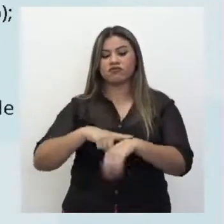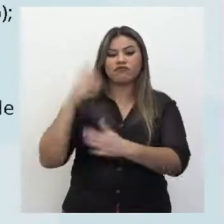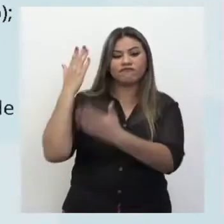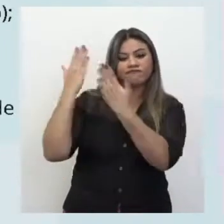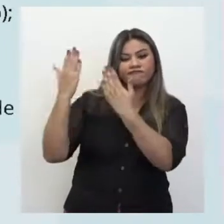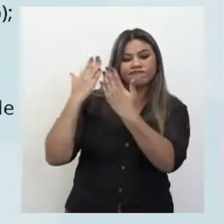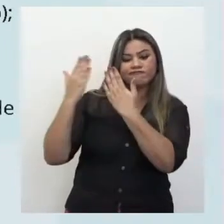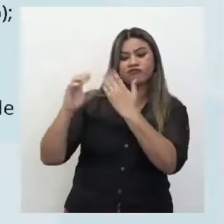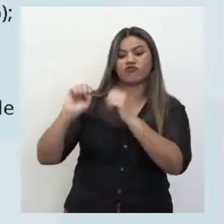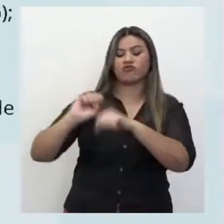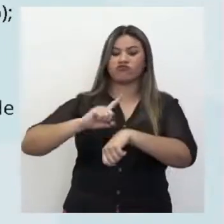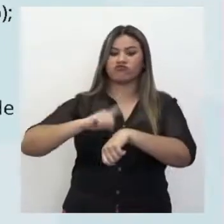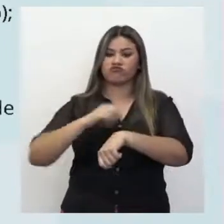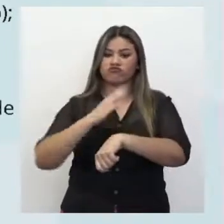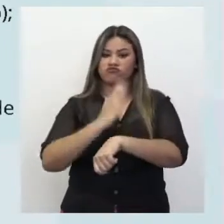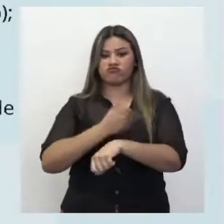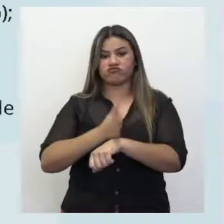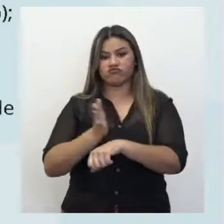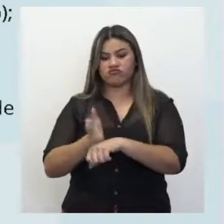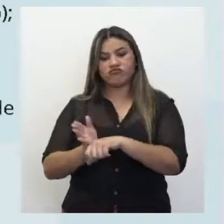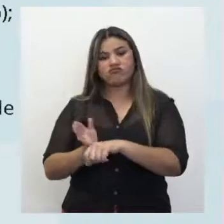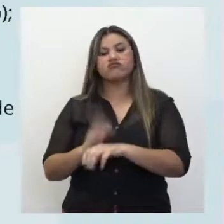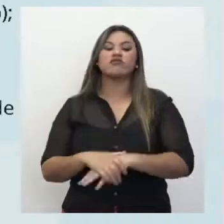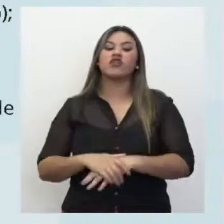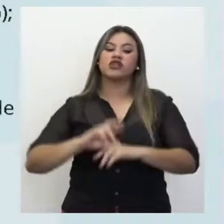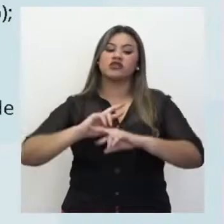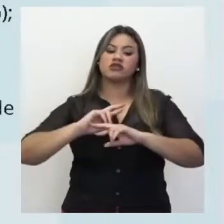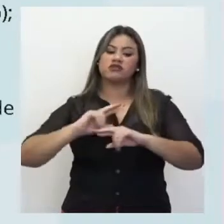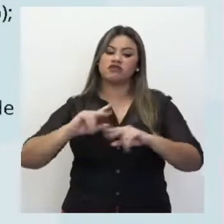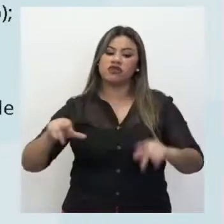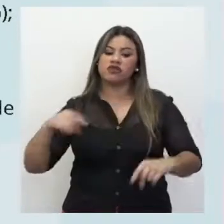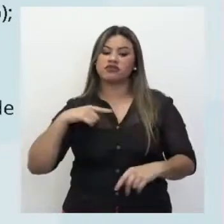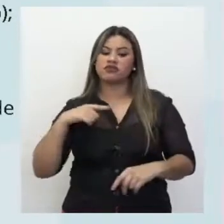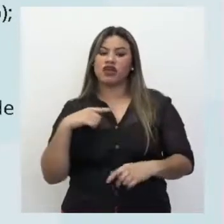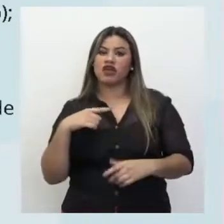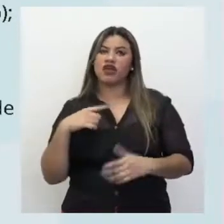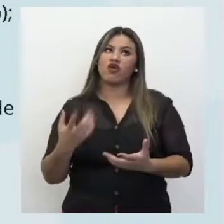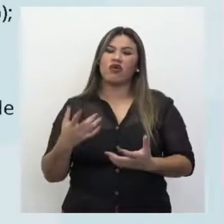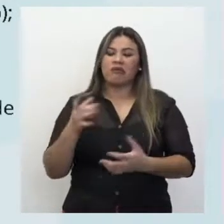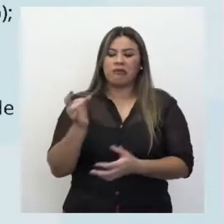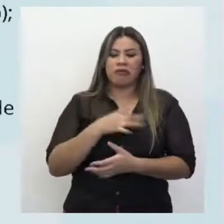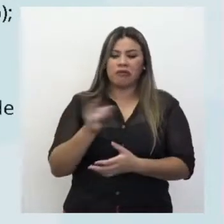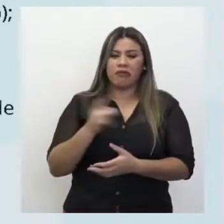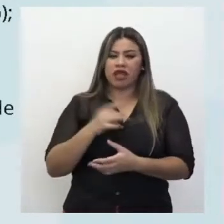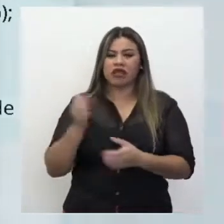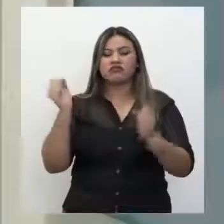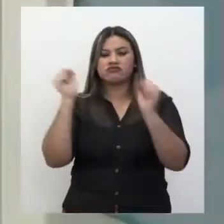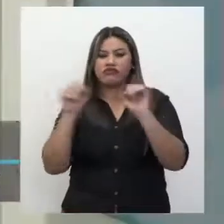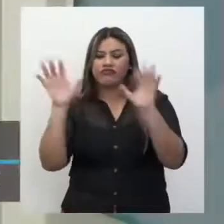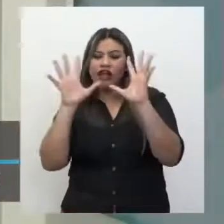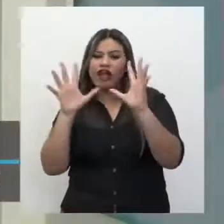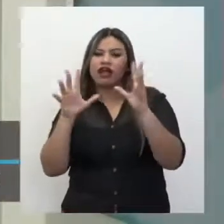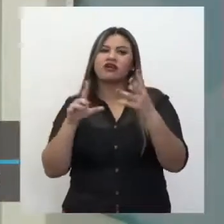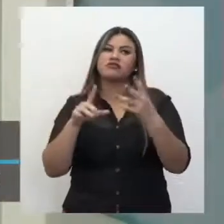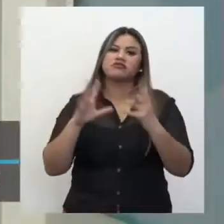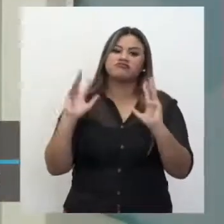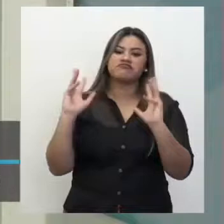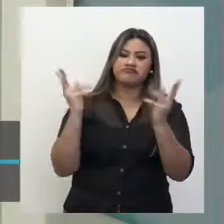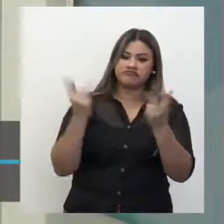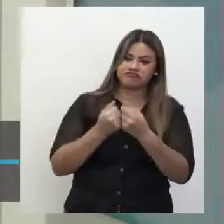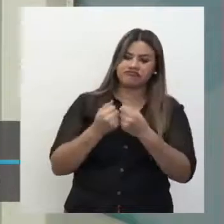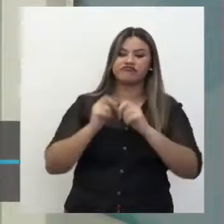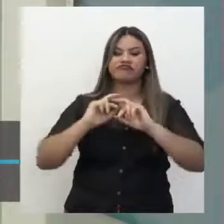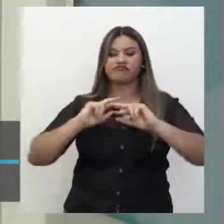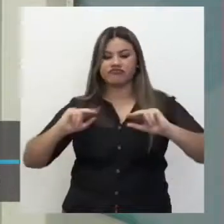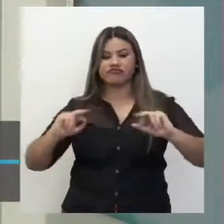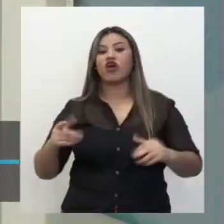isso bem mais restrito. E há vários tipos de contos. Contos de terror, contos de fadas, contos fantásticos, entre outros. Né? Hoje mesmo, na